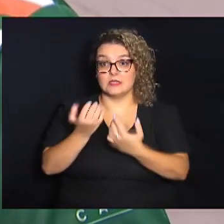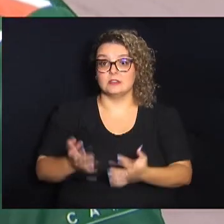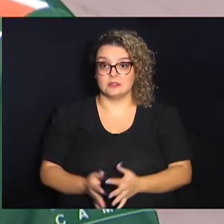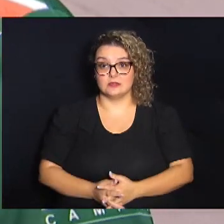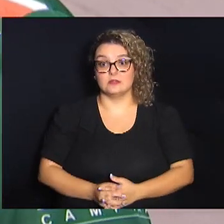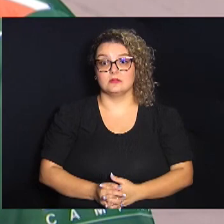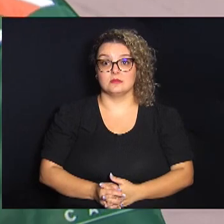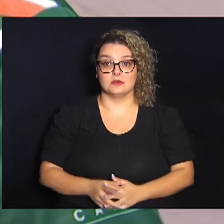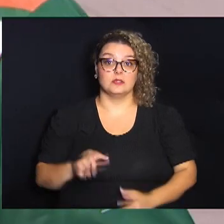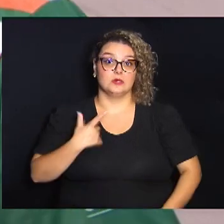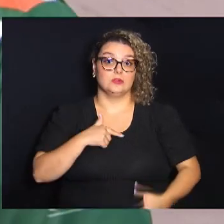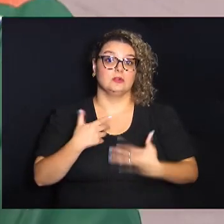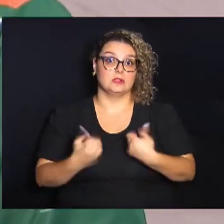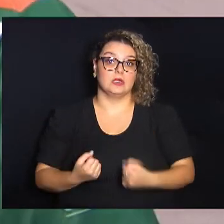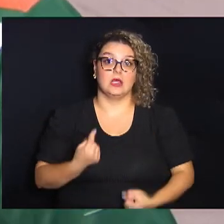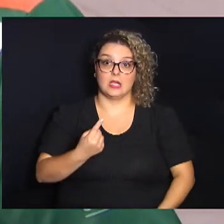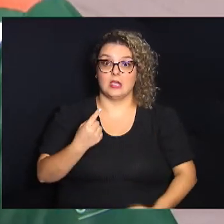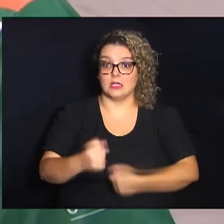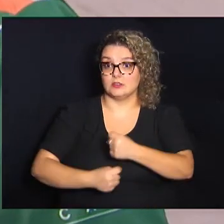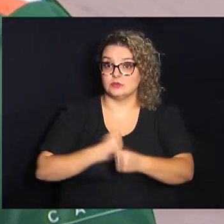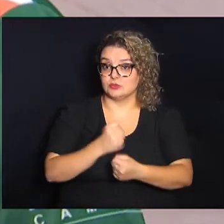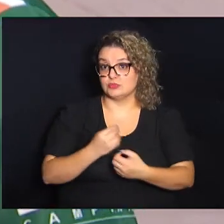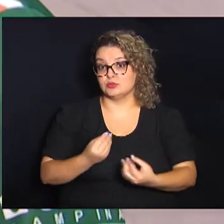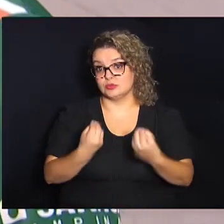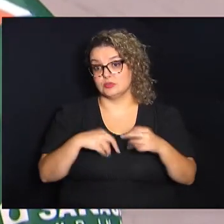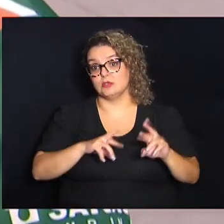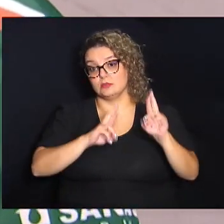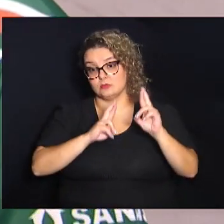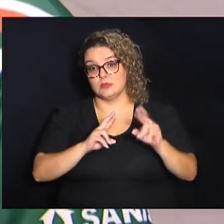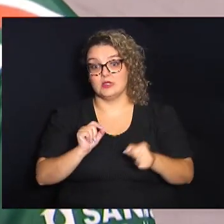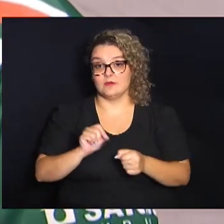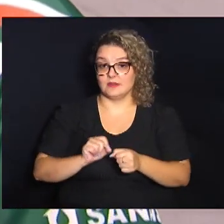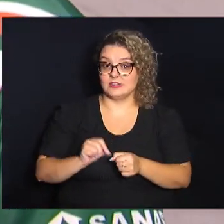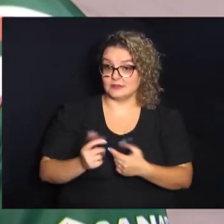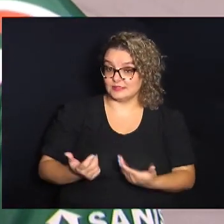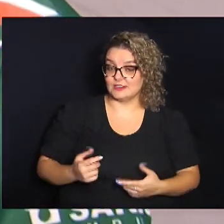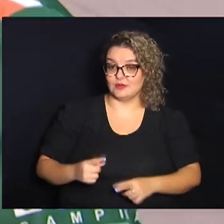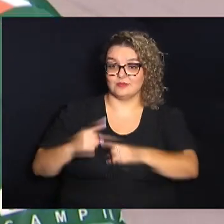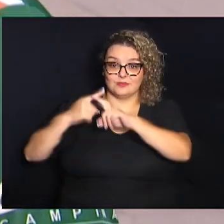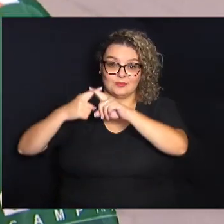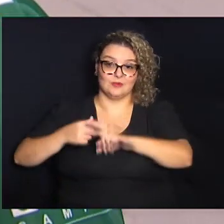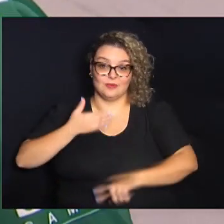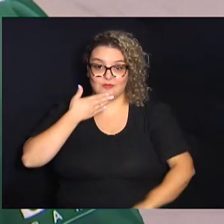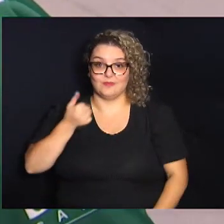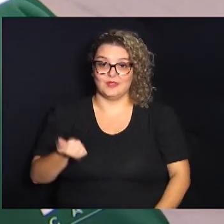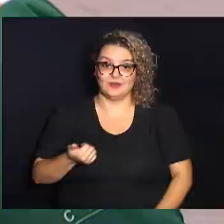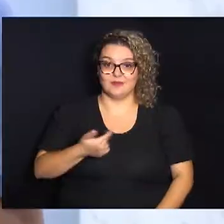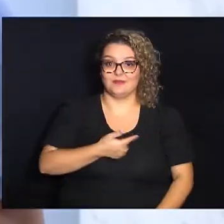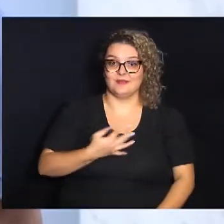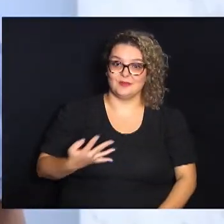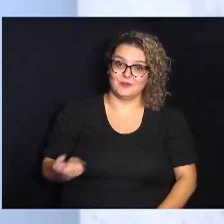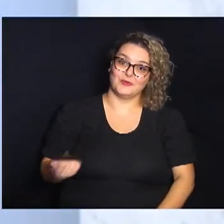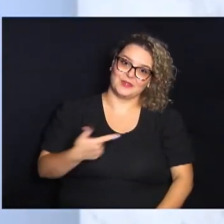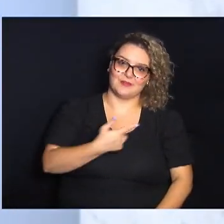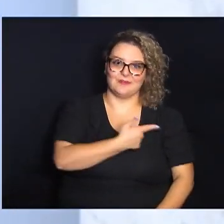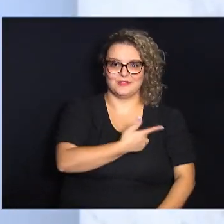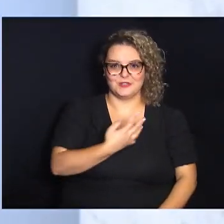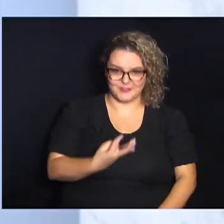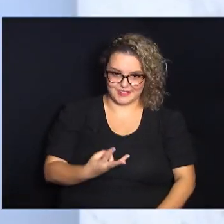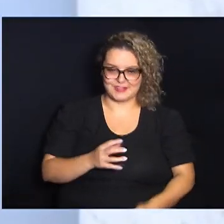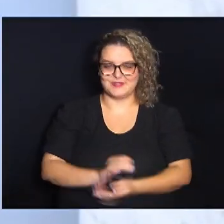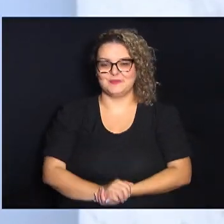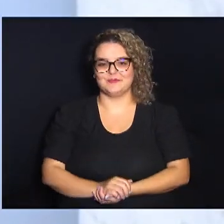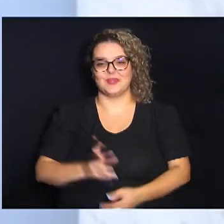que a gente recebe a cada ano nos dá a expectativa de poder realizar um campeonato melhor em 24 do que foi em 23. O vereador